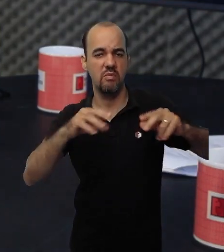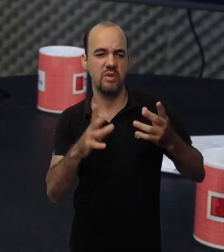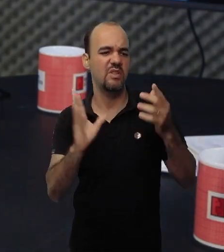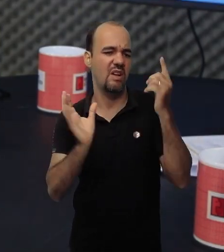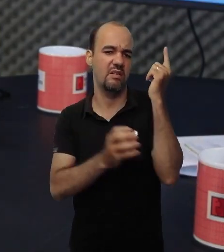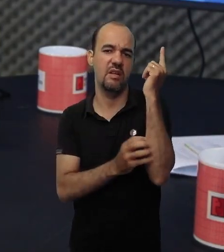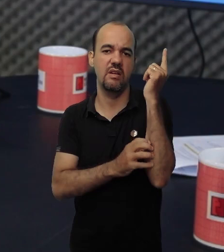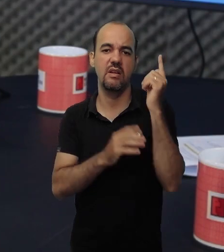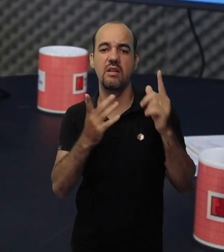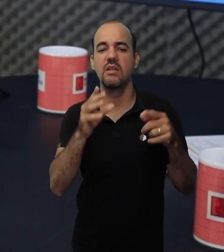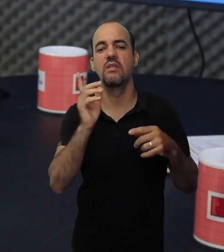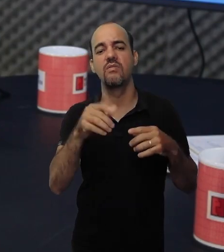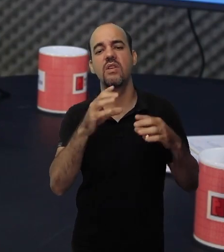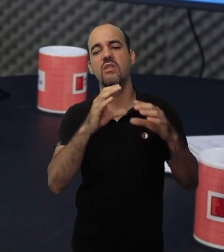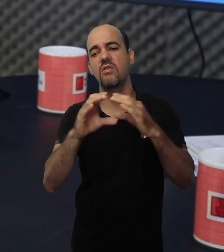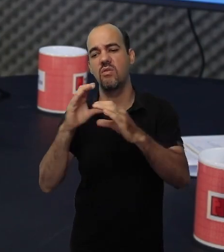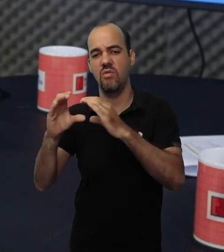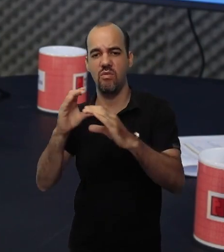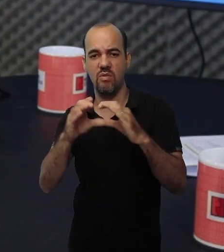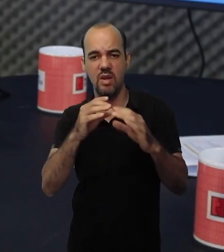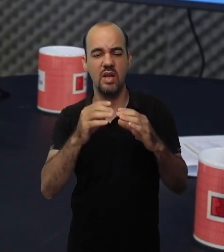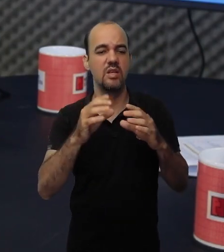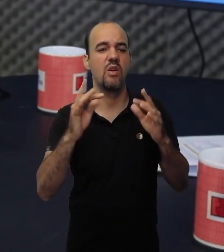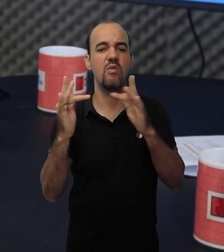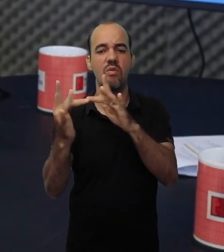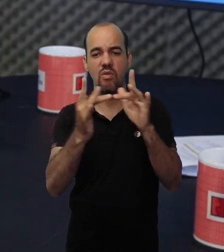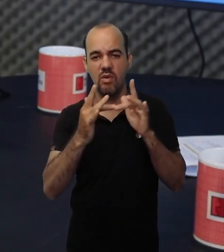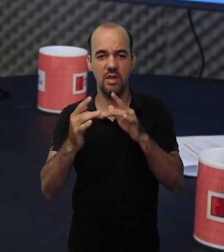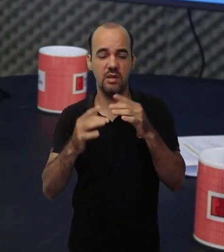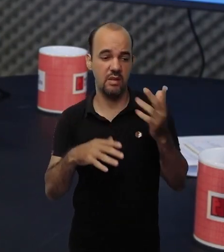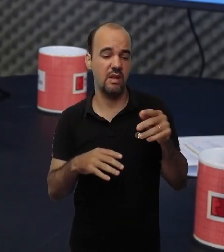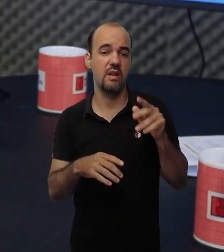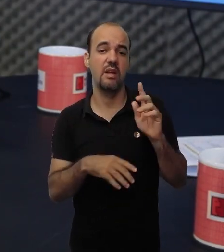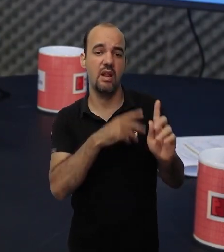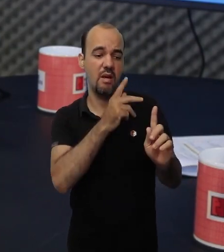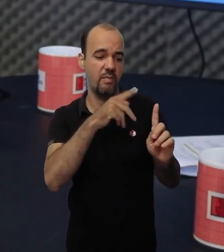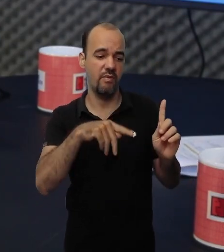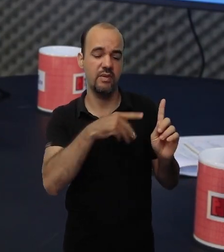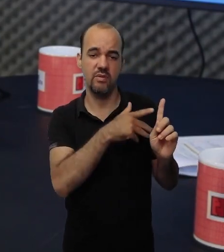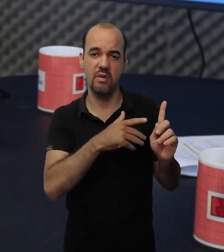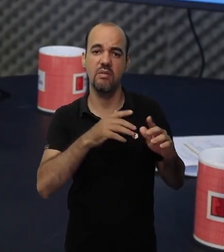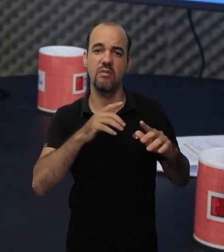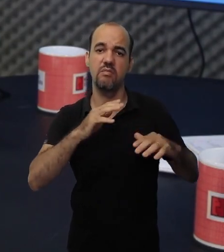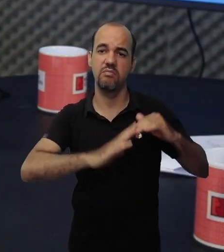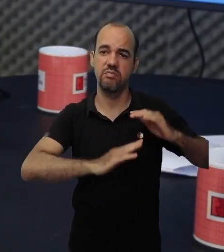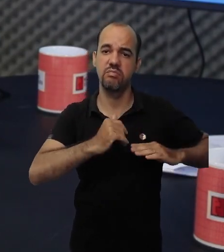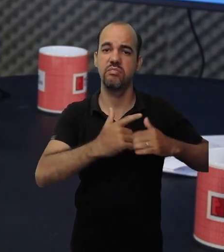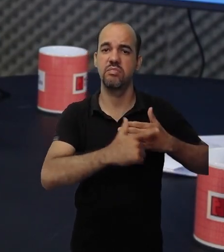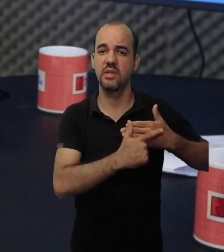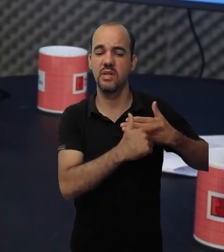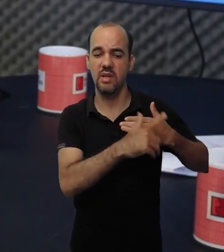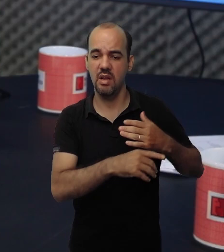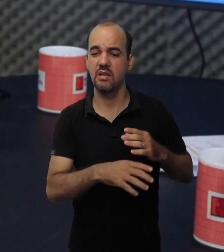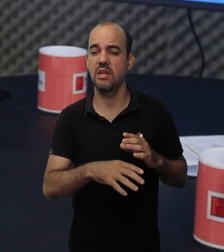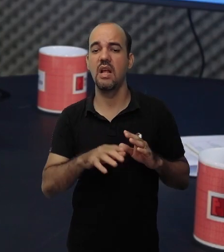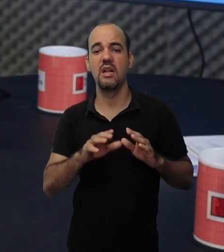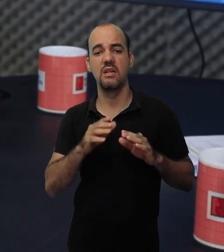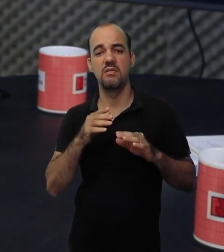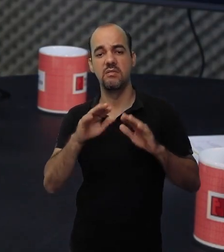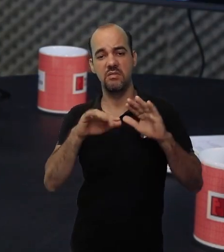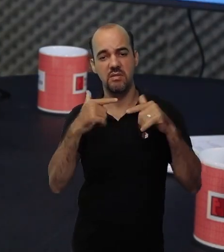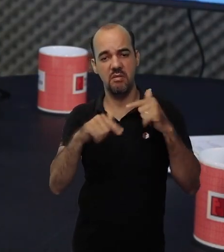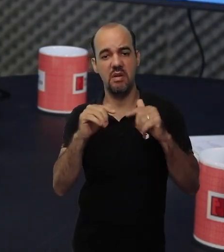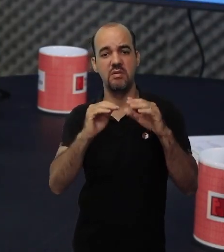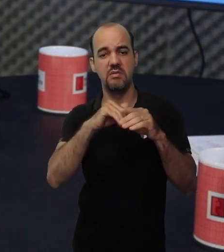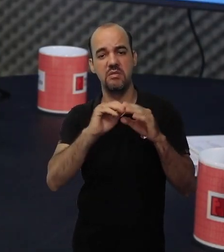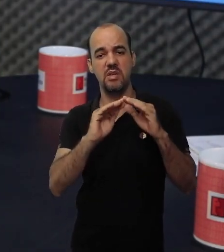perceber, eu digo como professora, né? Sim. Eu sou a ponta lá da professora que está na escola, estou no chão da escola. A gente perceber